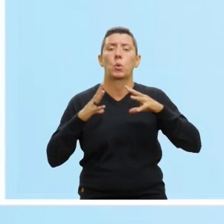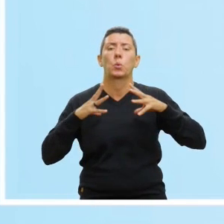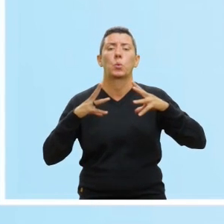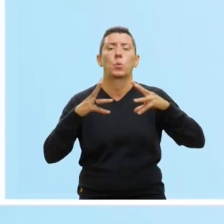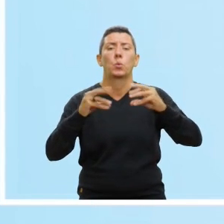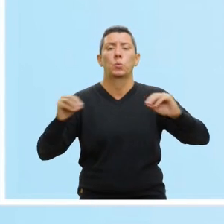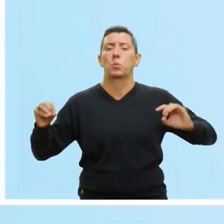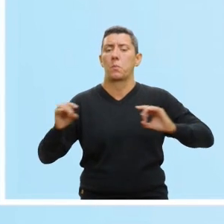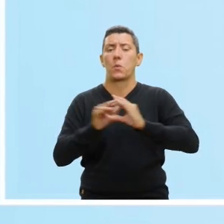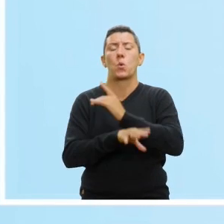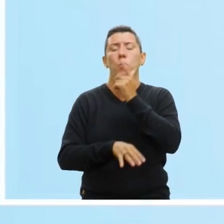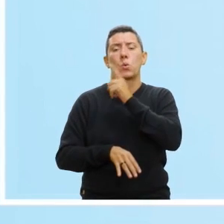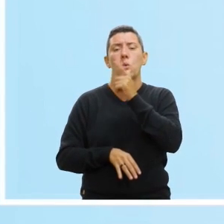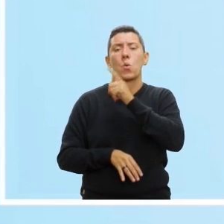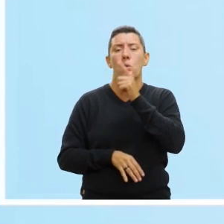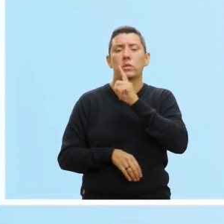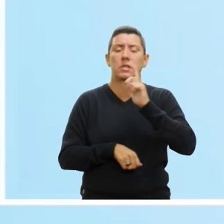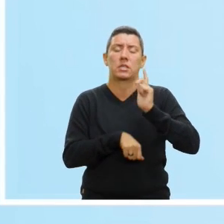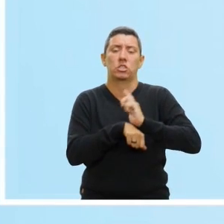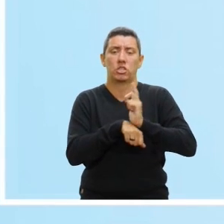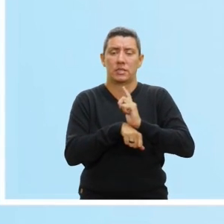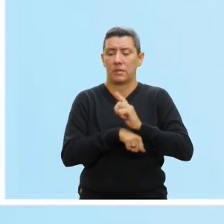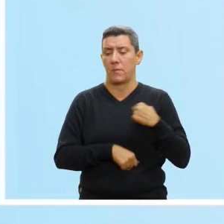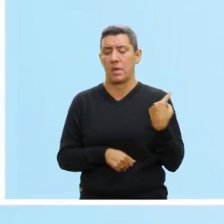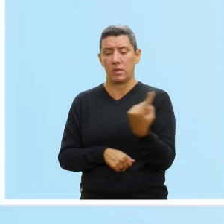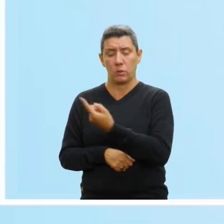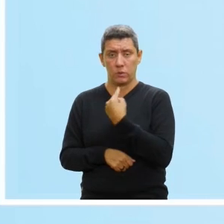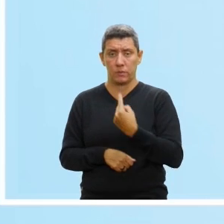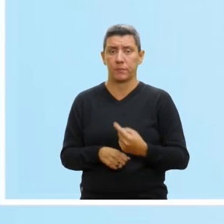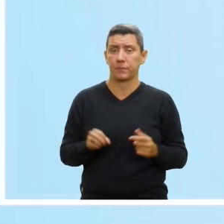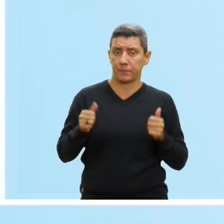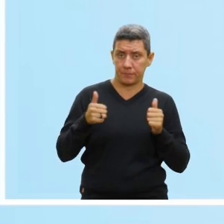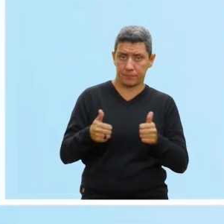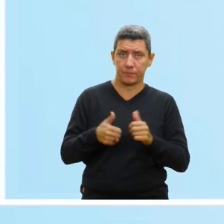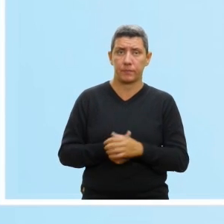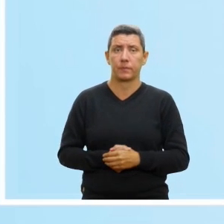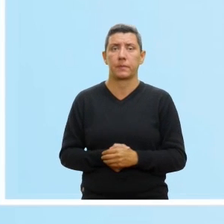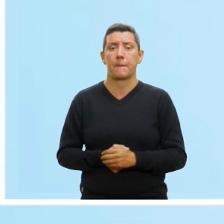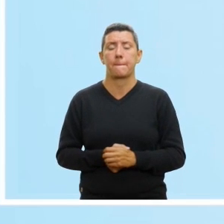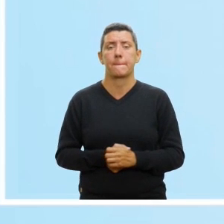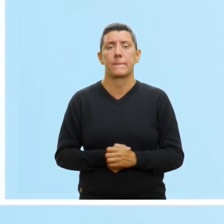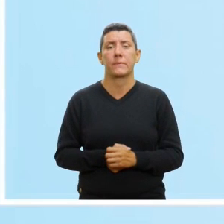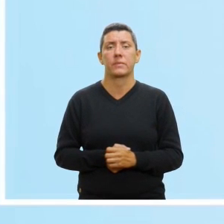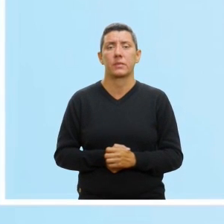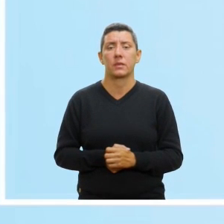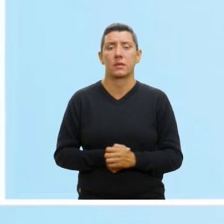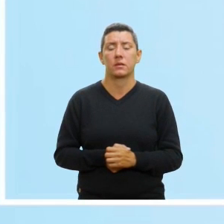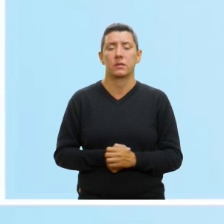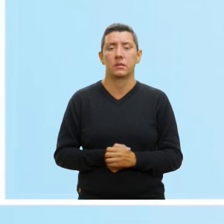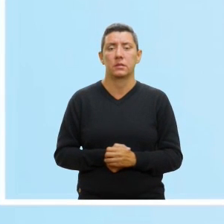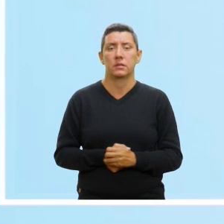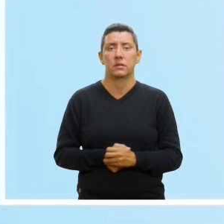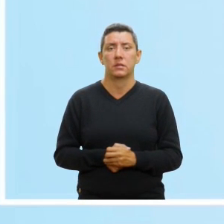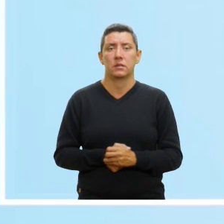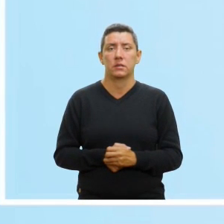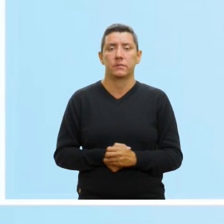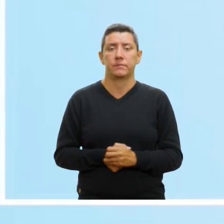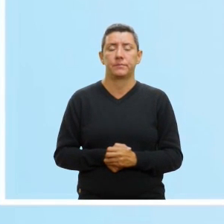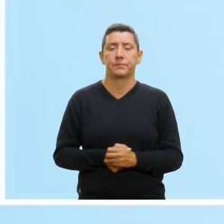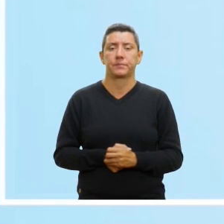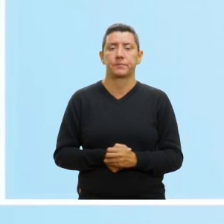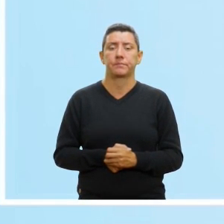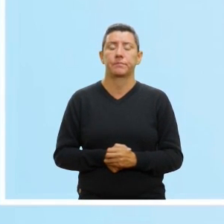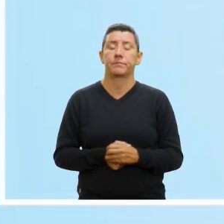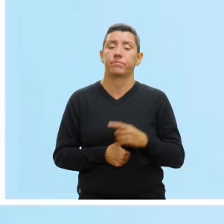essas informações de gerenciamento entre si, ok? E um diferencial da Huawei,